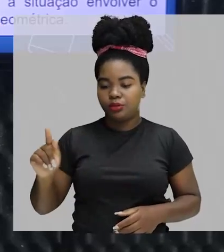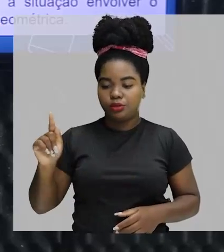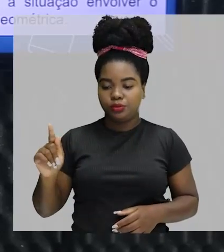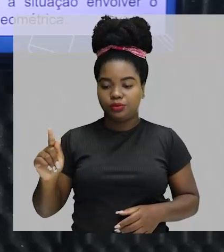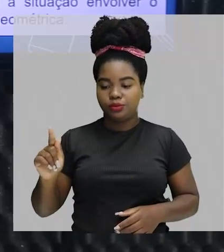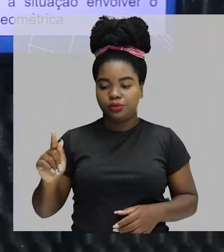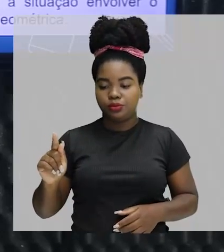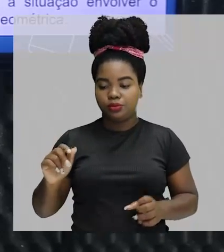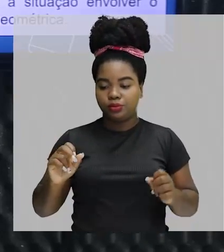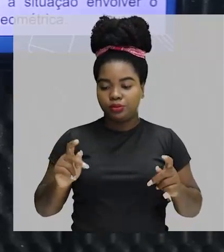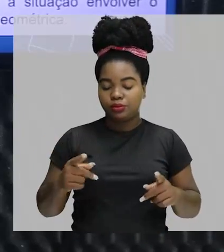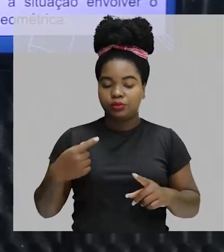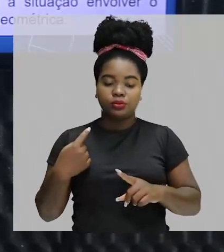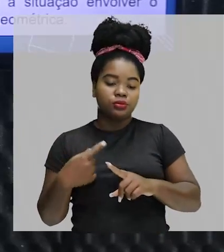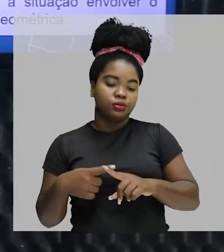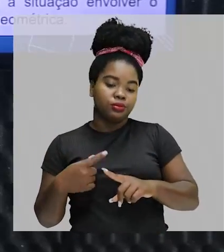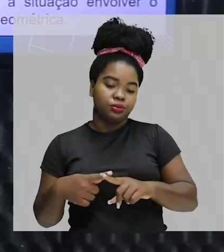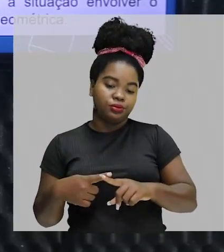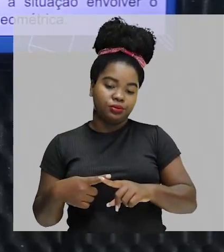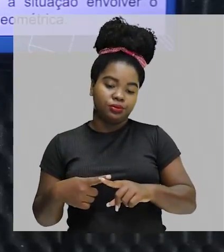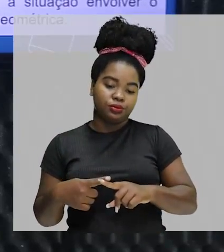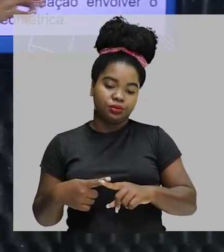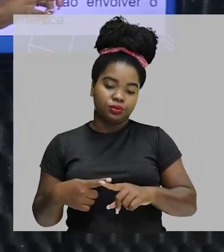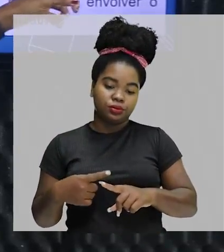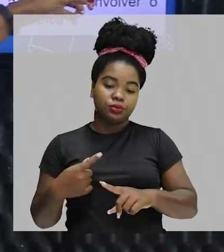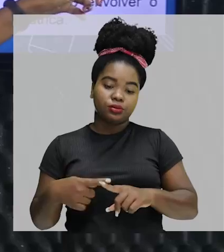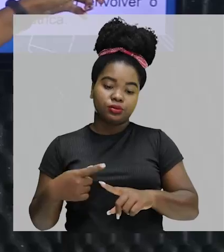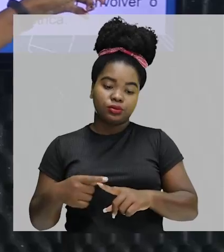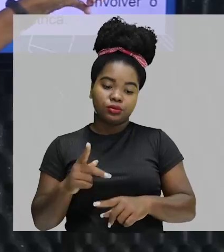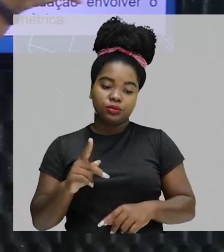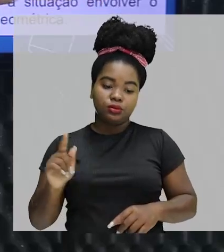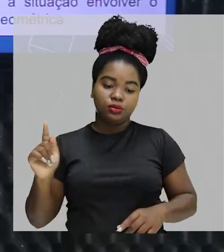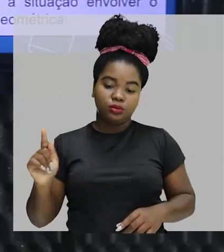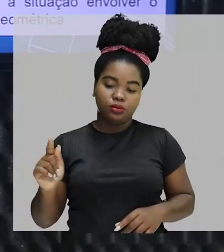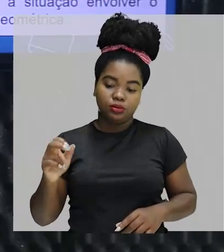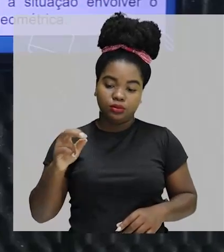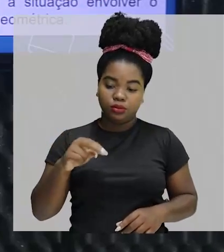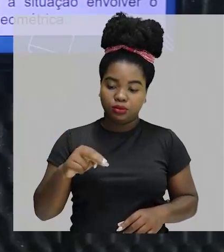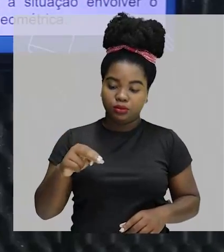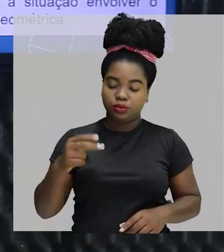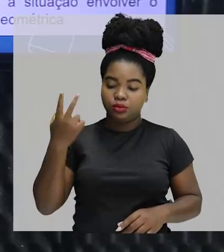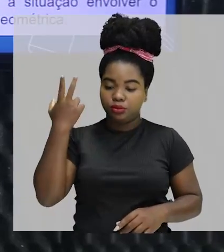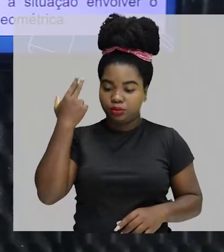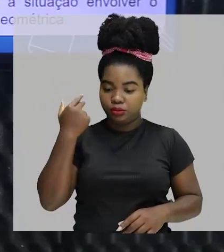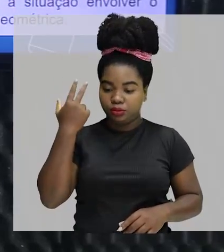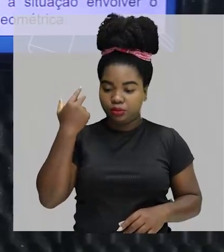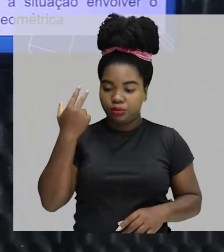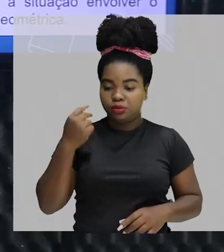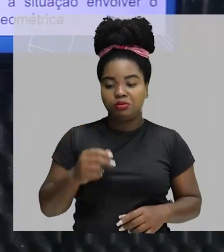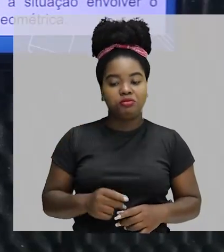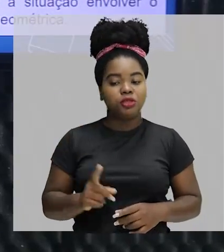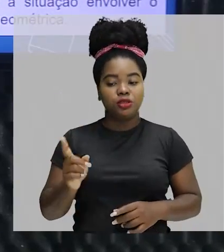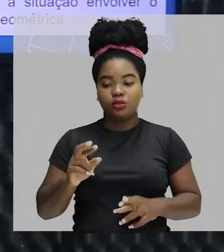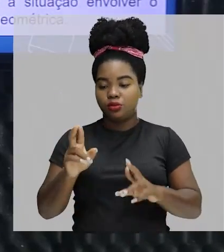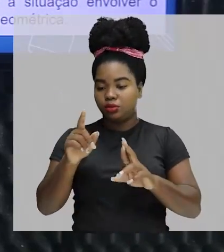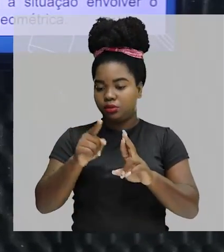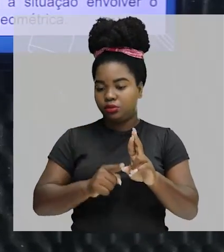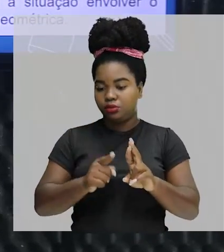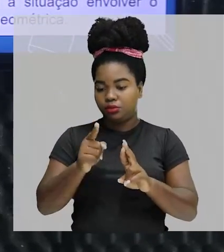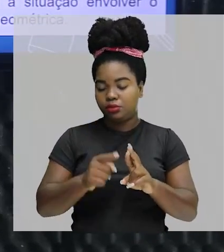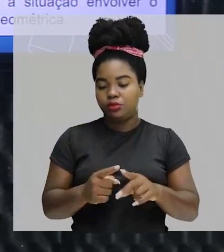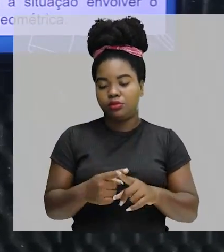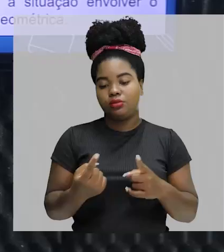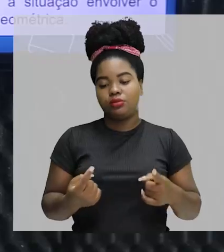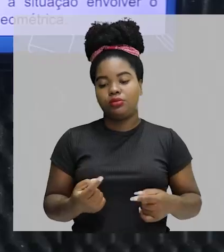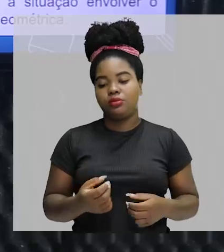PG, justamente porque, para a PG, o N é natural e não real. Mas isso, né, como eu